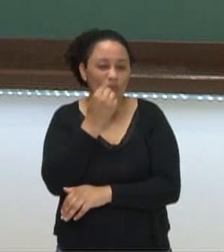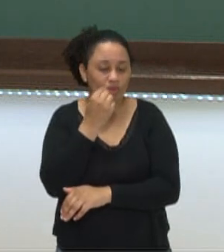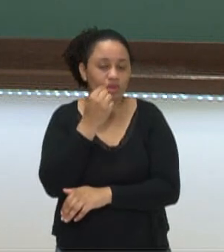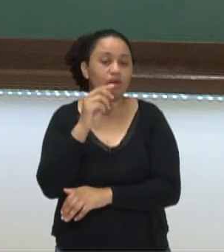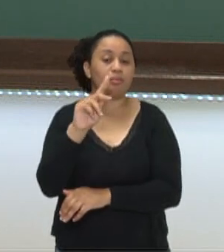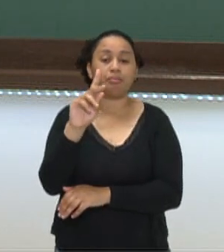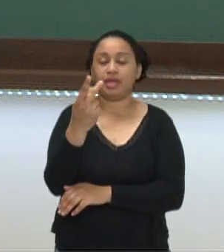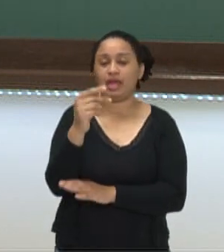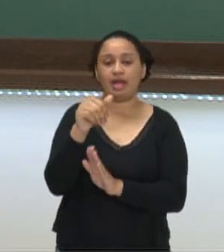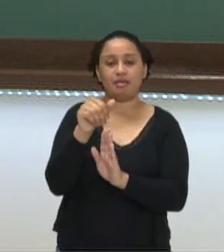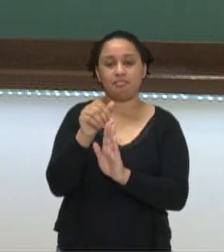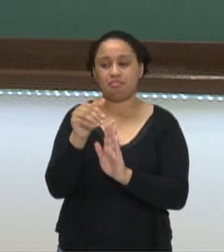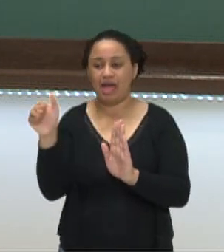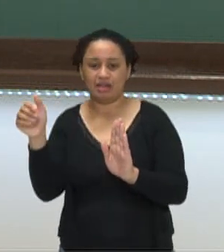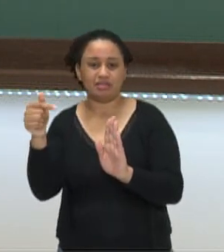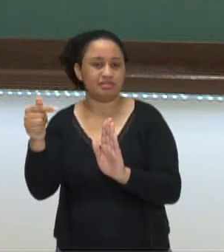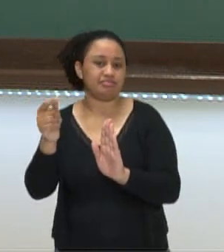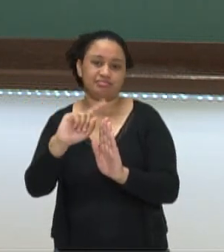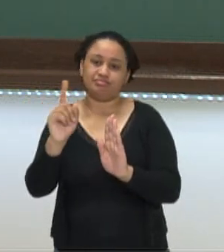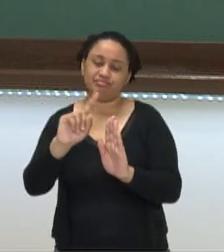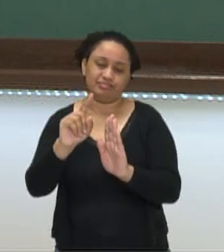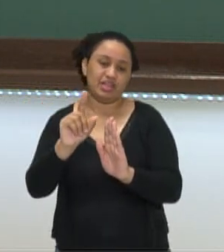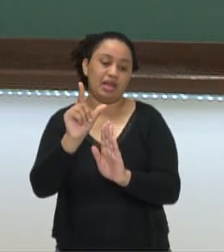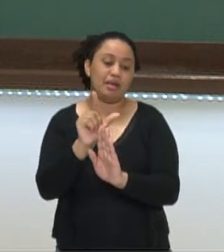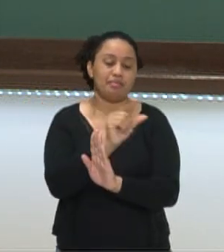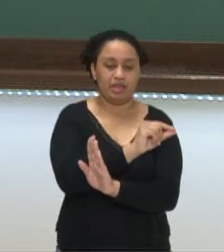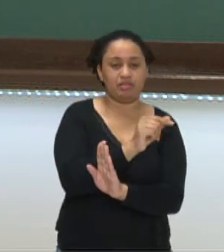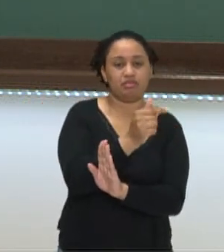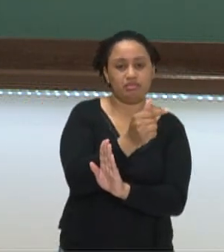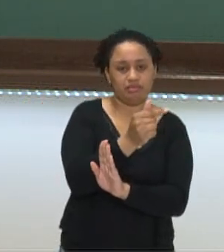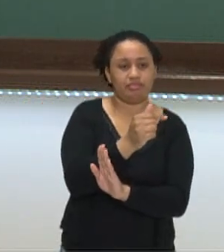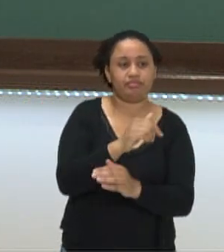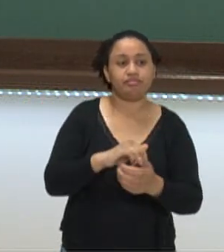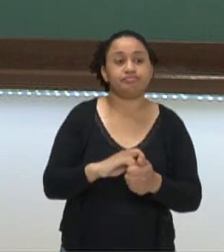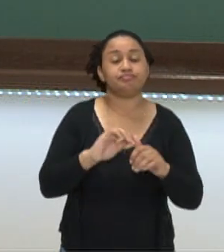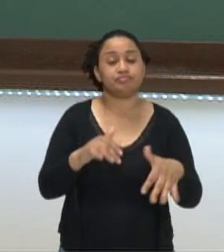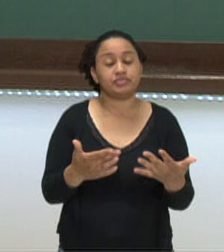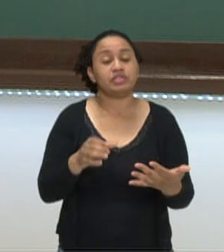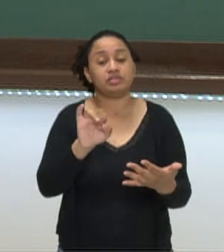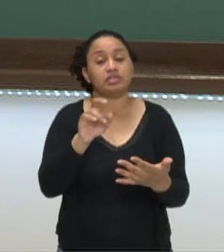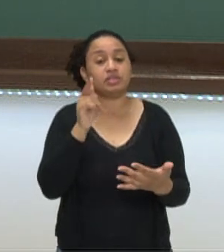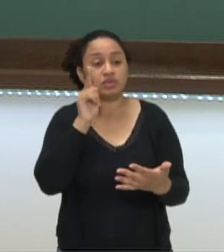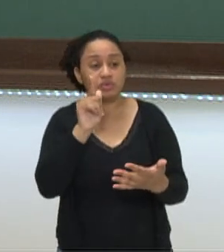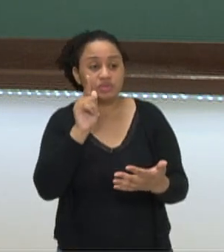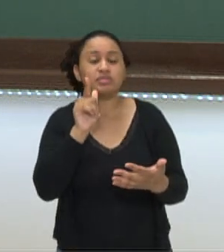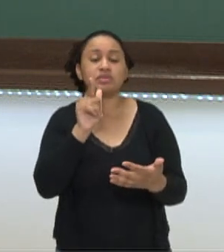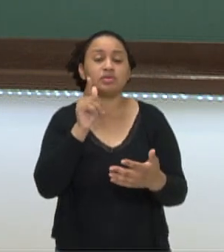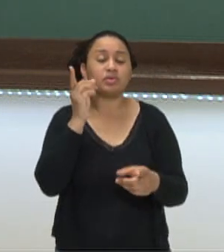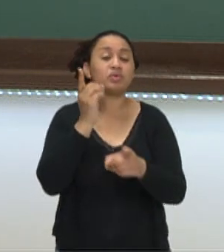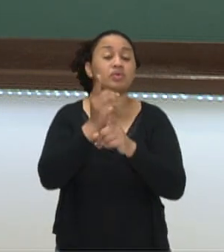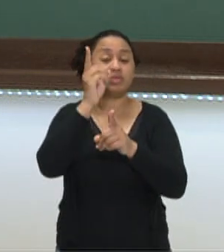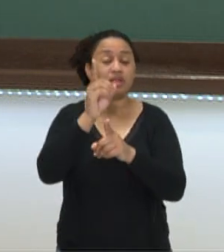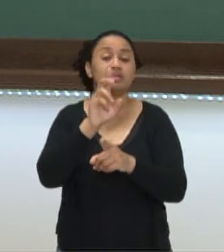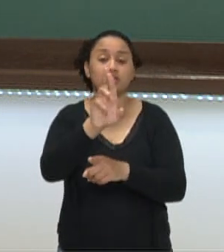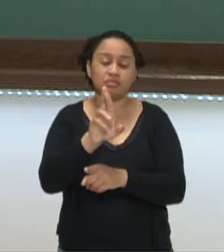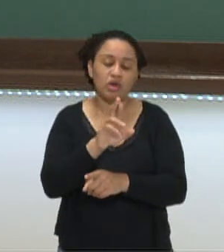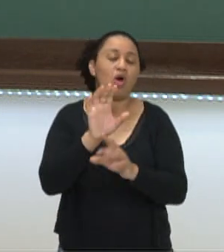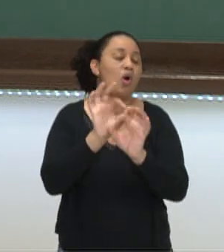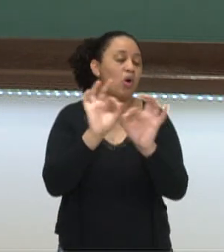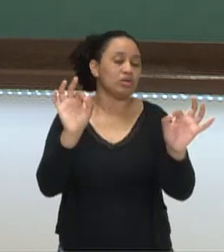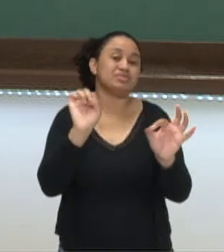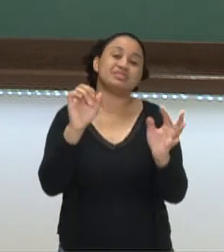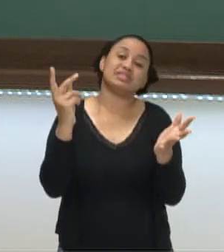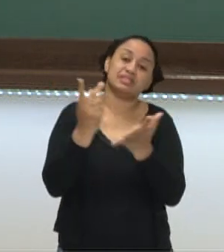é maior do que 7, ele é menor do que 7. Então, se você conseguiu chegar a essa conclusão, ótimo. Se você